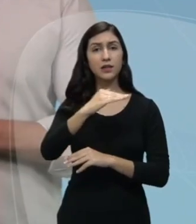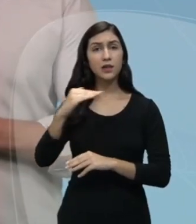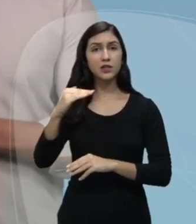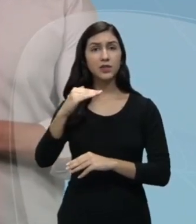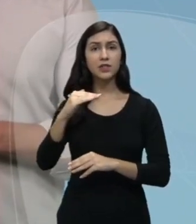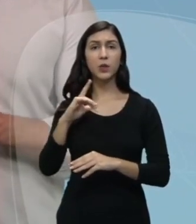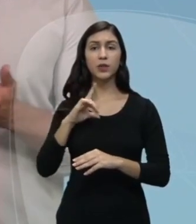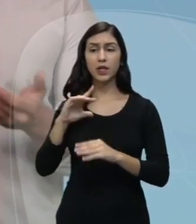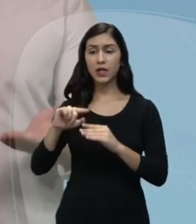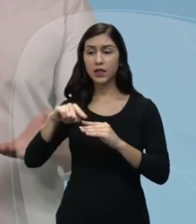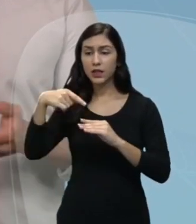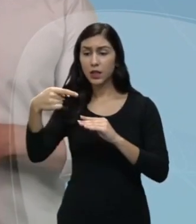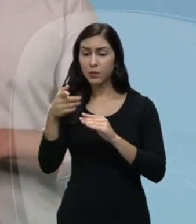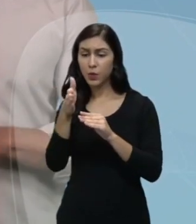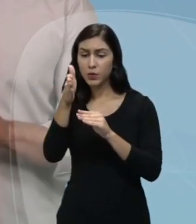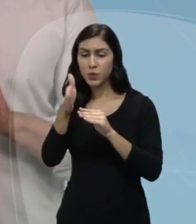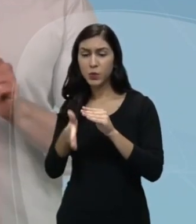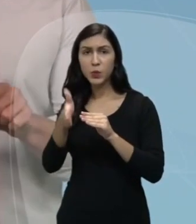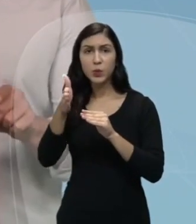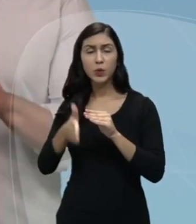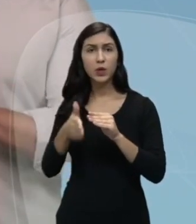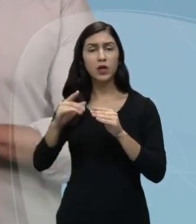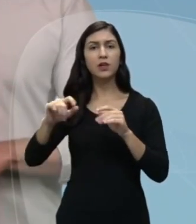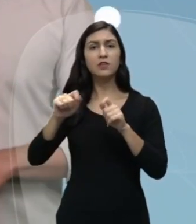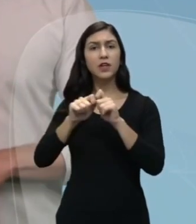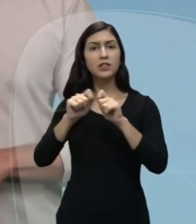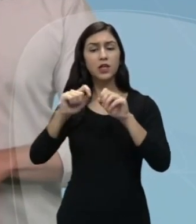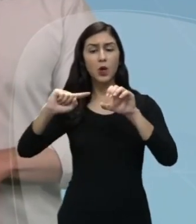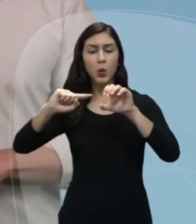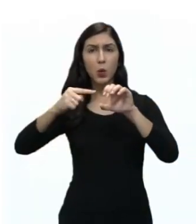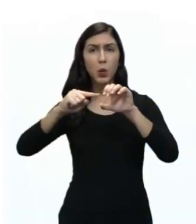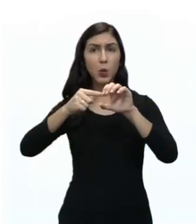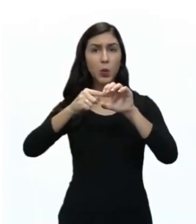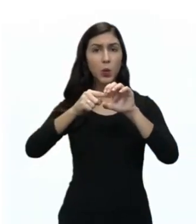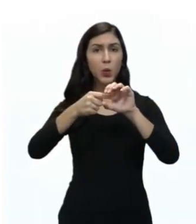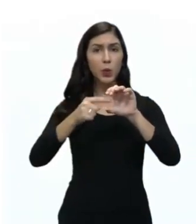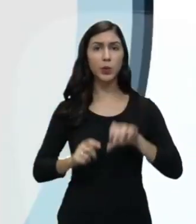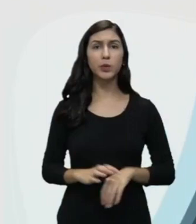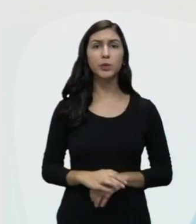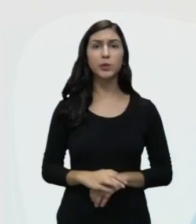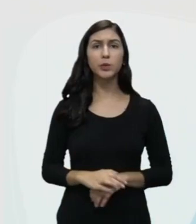que sobra depois da retirada de material para os furos, por exemplo.